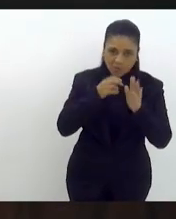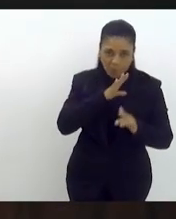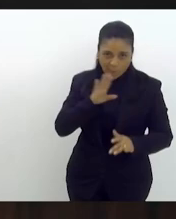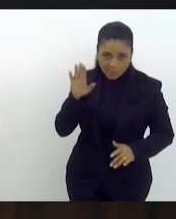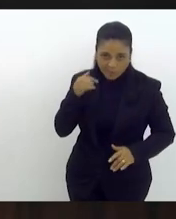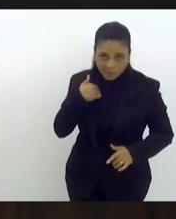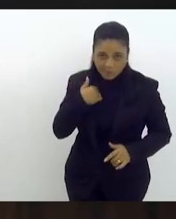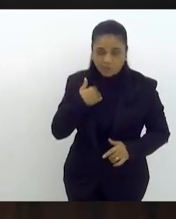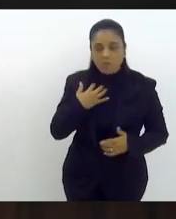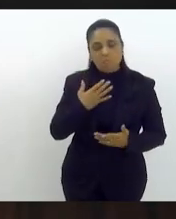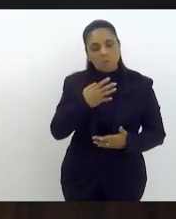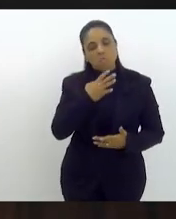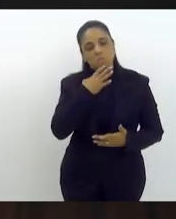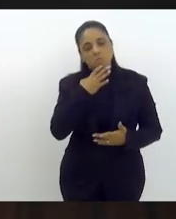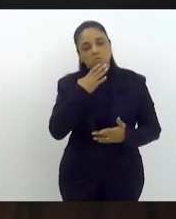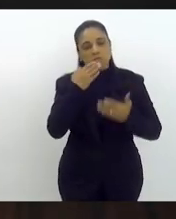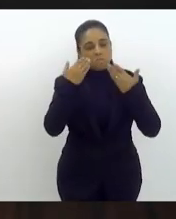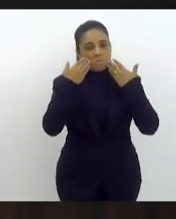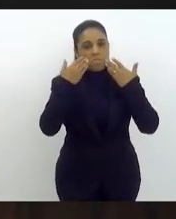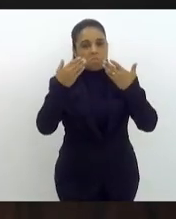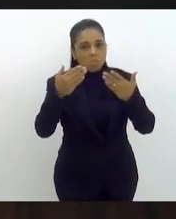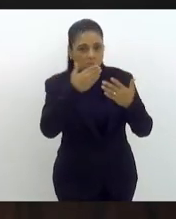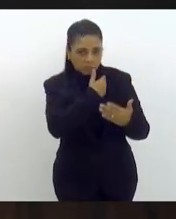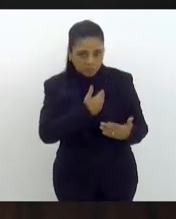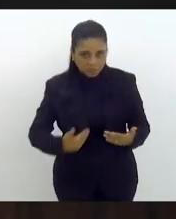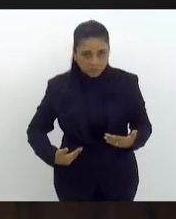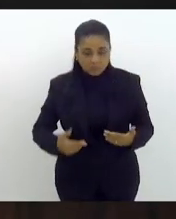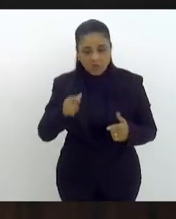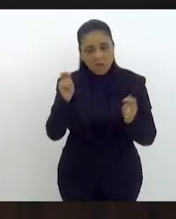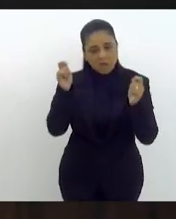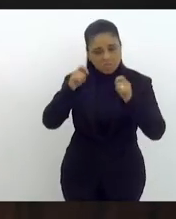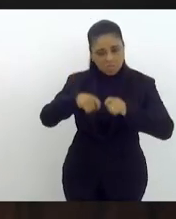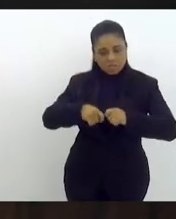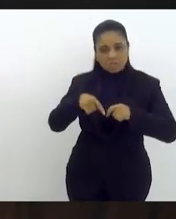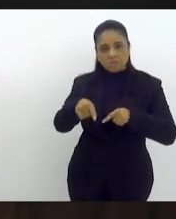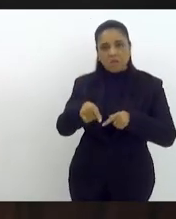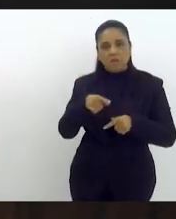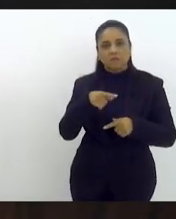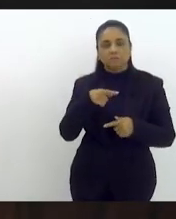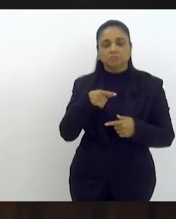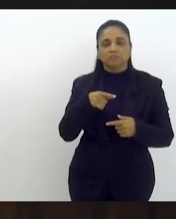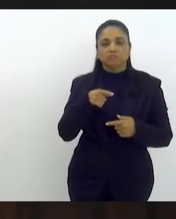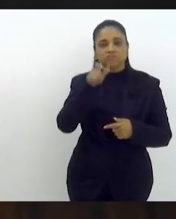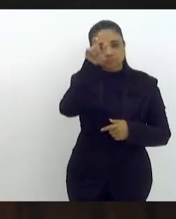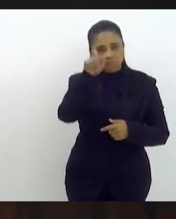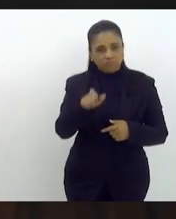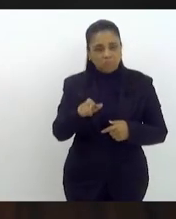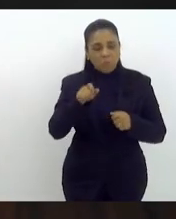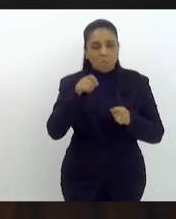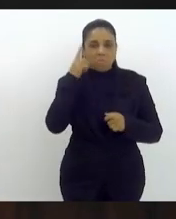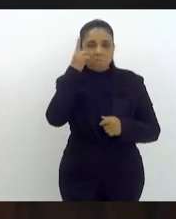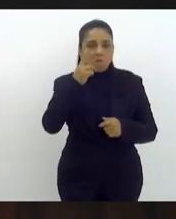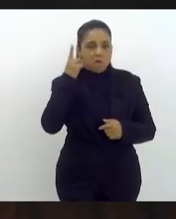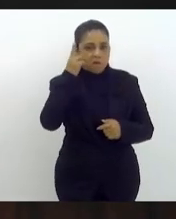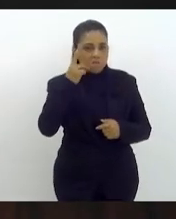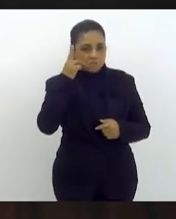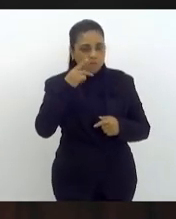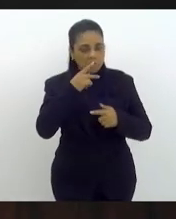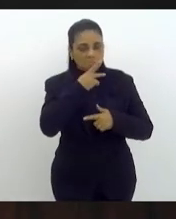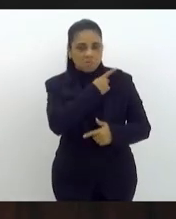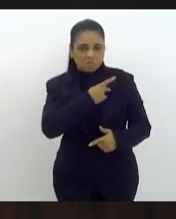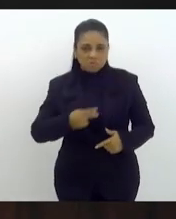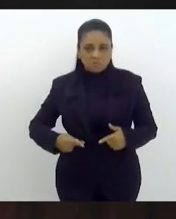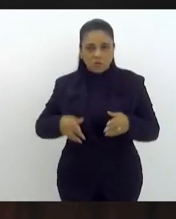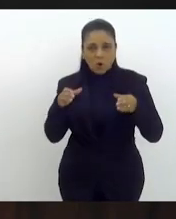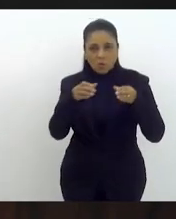ela quer fazer um reconhecimento público da capacidade de vossa excelência como parlamentar como presidente da